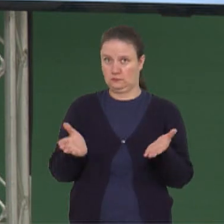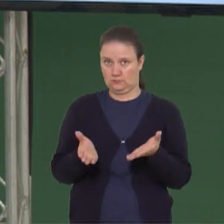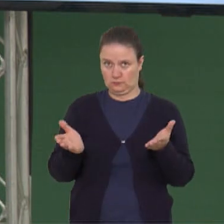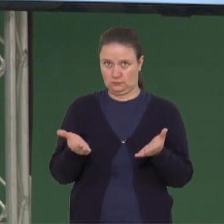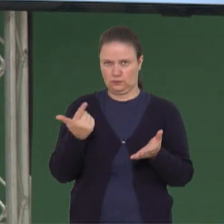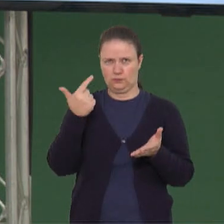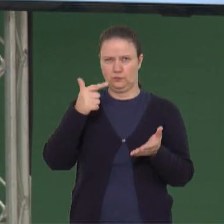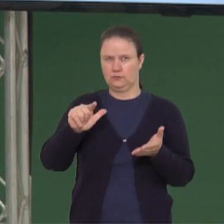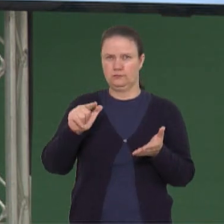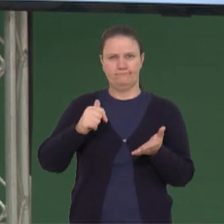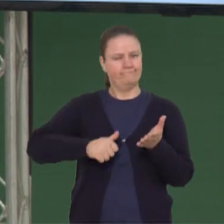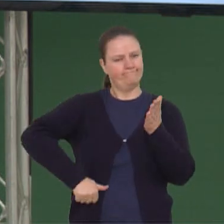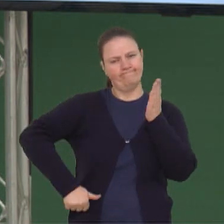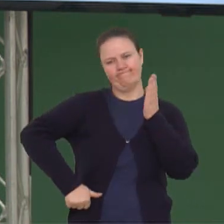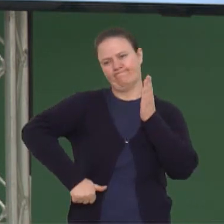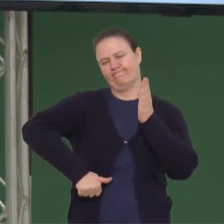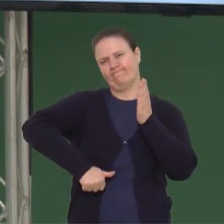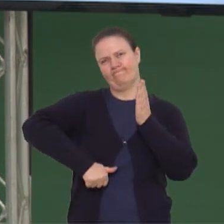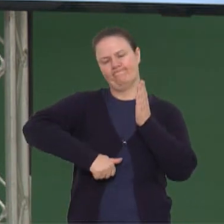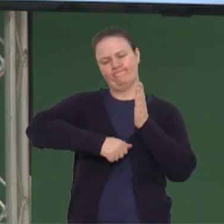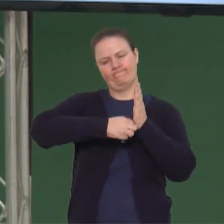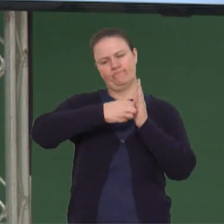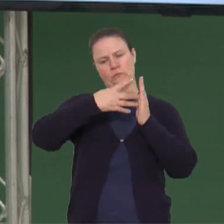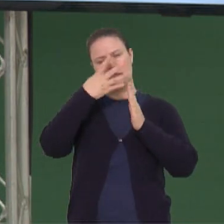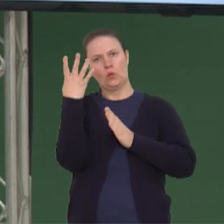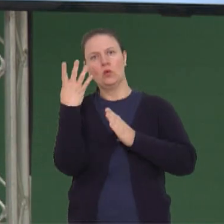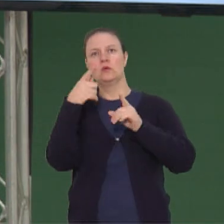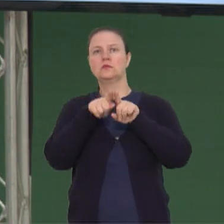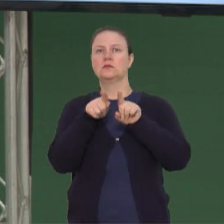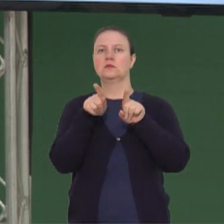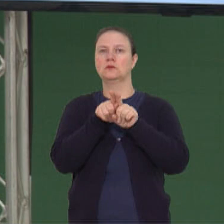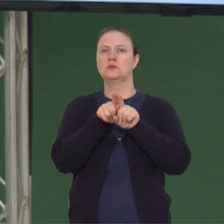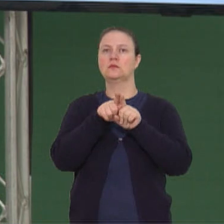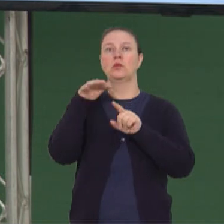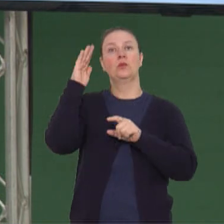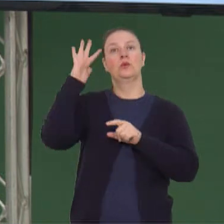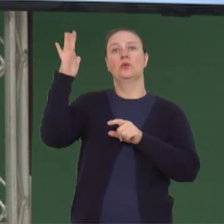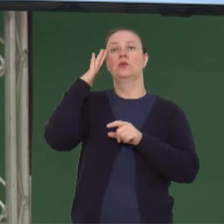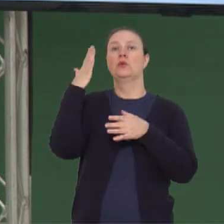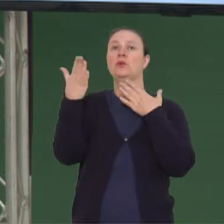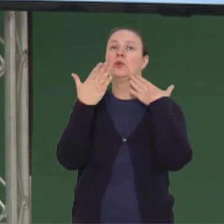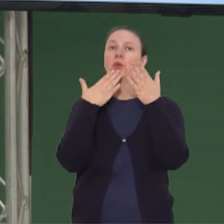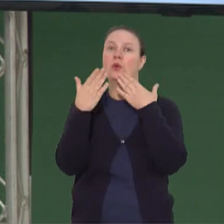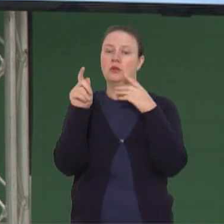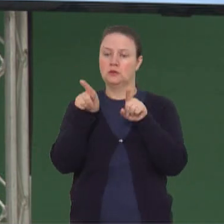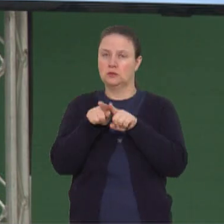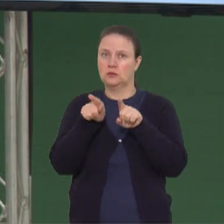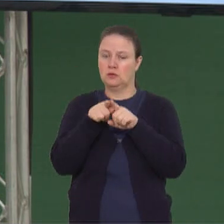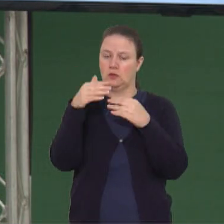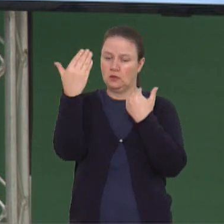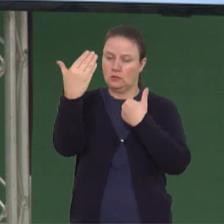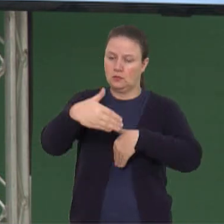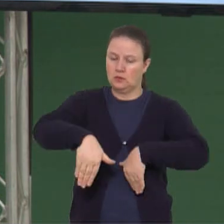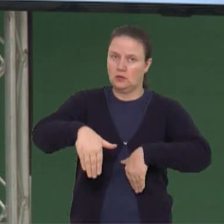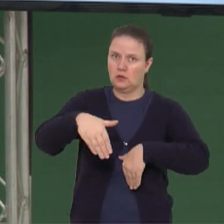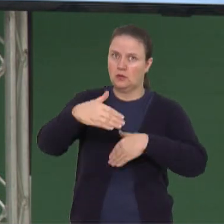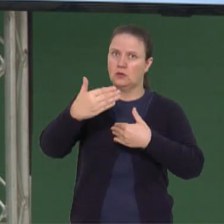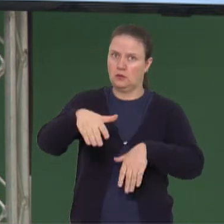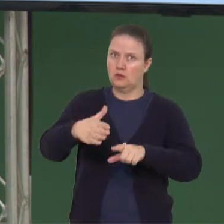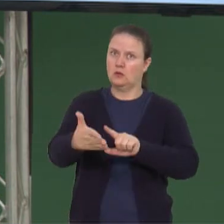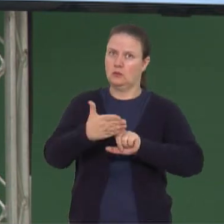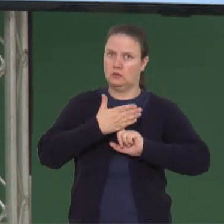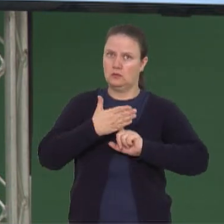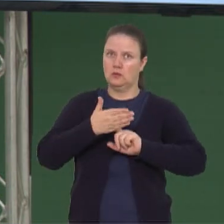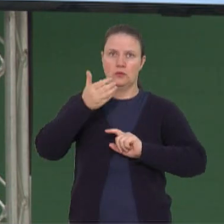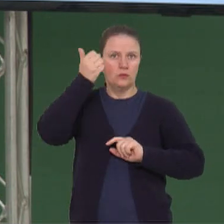Mais um grande princípio da filosofia de Heráclito, muito cobrado também em vestibulares, além da questão da filosofia da